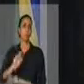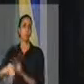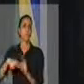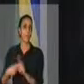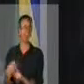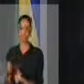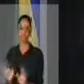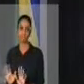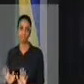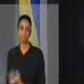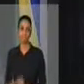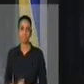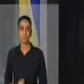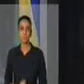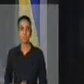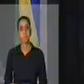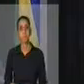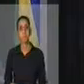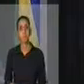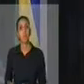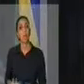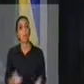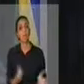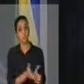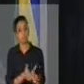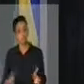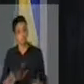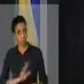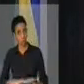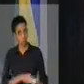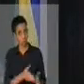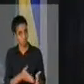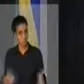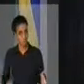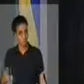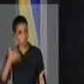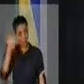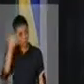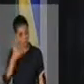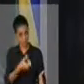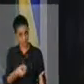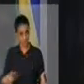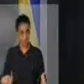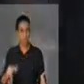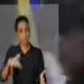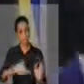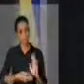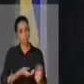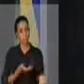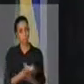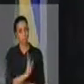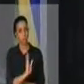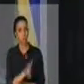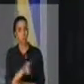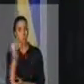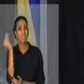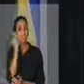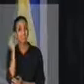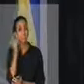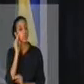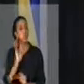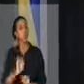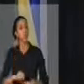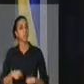acréscimo. A lei dos 60 dias, né, que está aprovada na Câmara, estamos fazendo o máximo